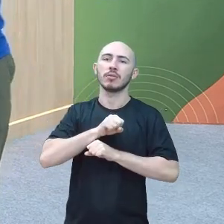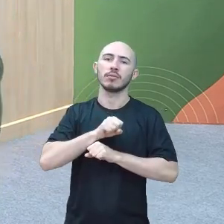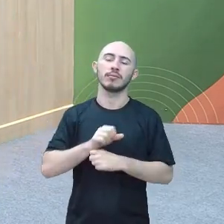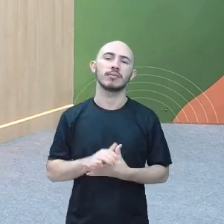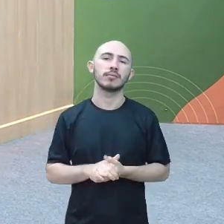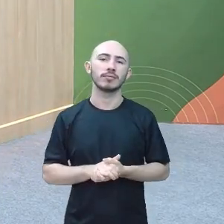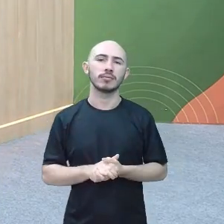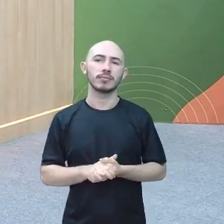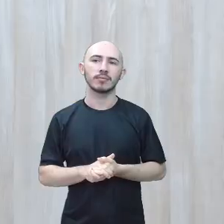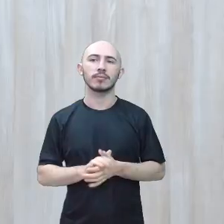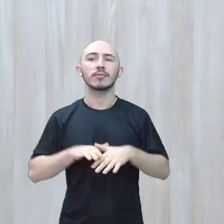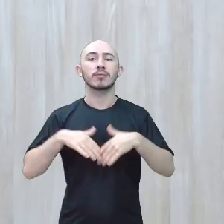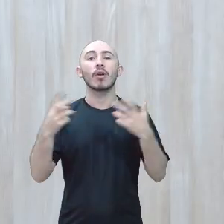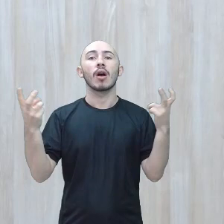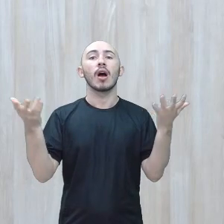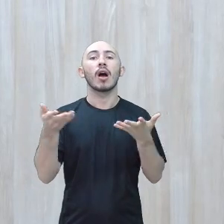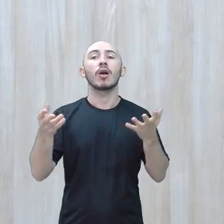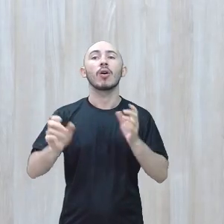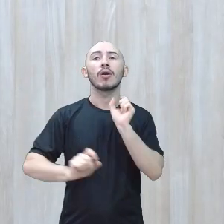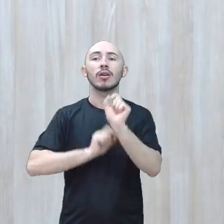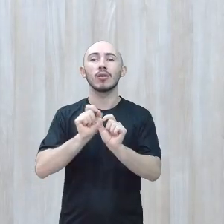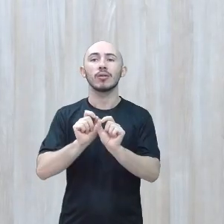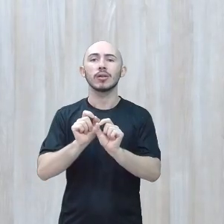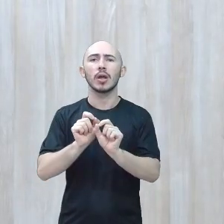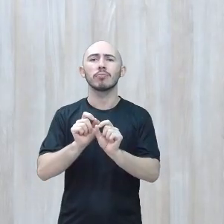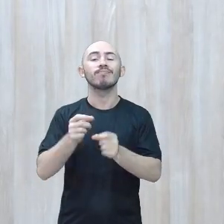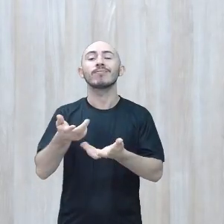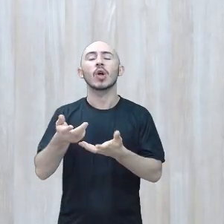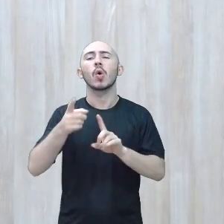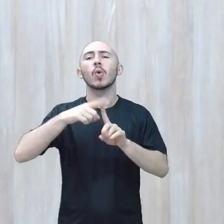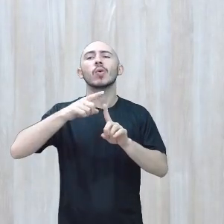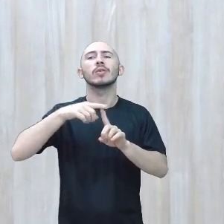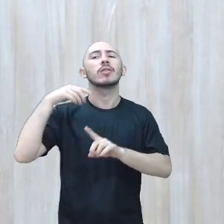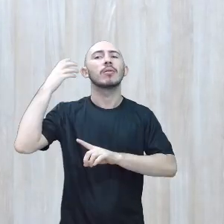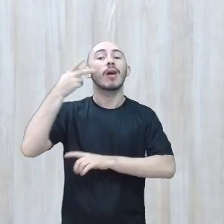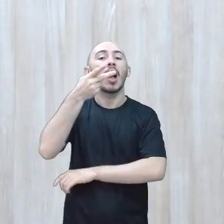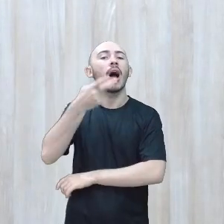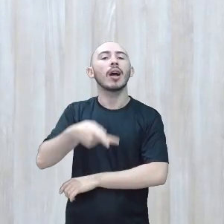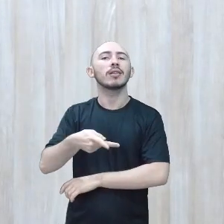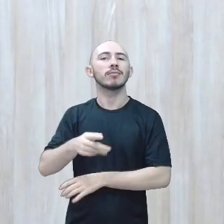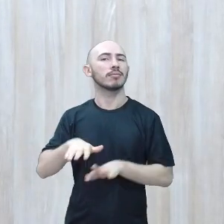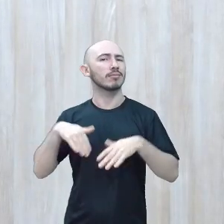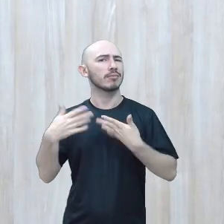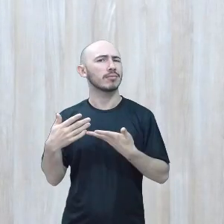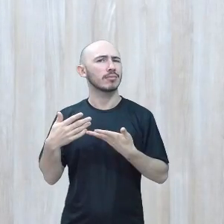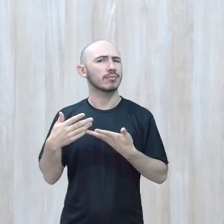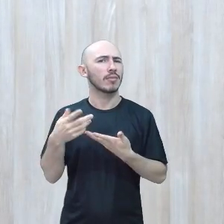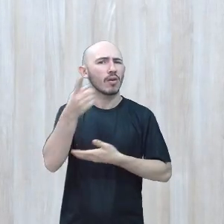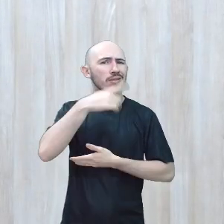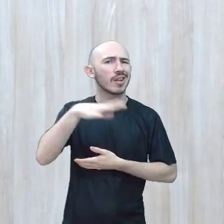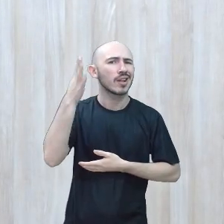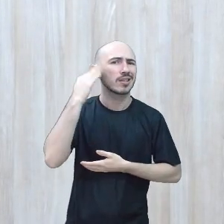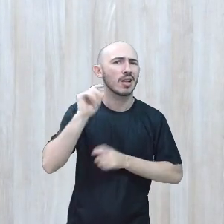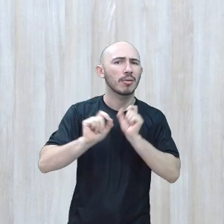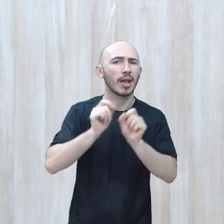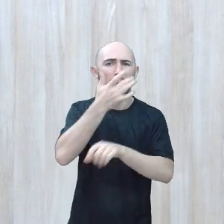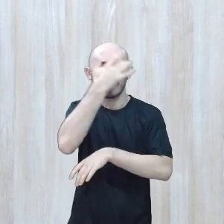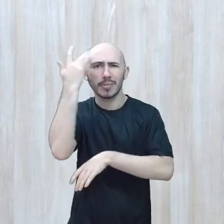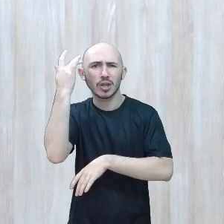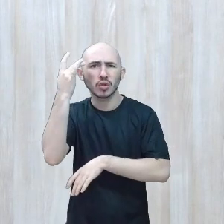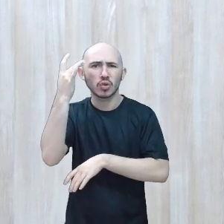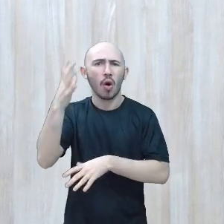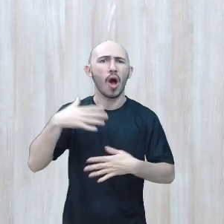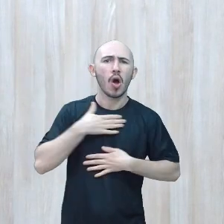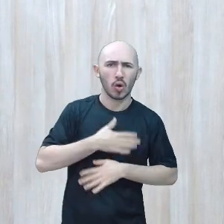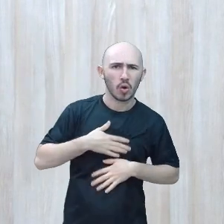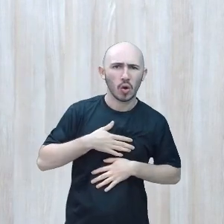Agora a gente vai falar um pouquinho desse estilo aqui. Por exemplo, será que as pessoas curtem K-pop em Recife? Curte